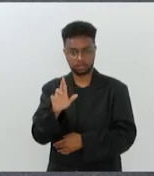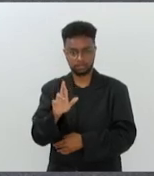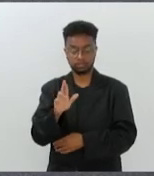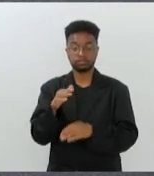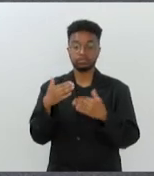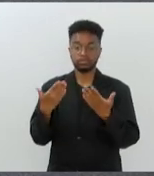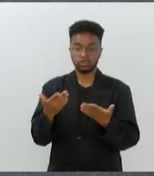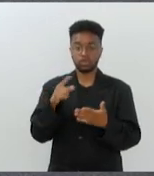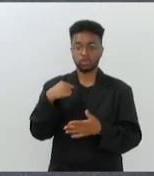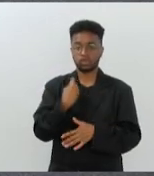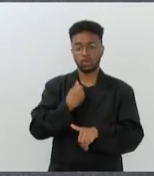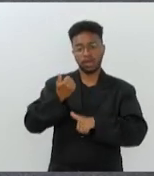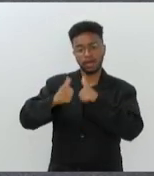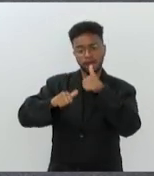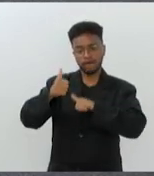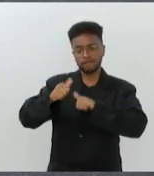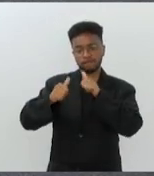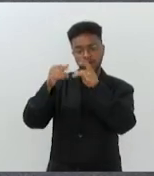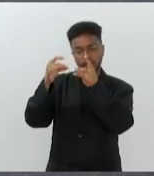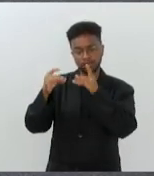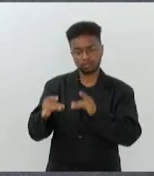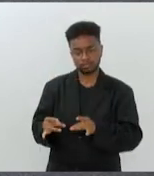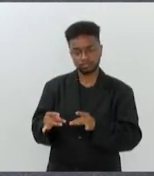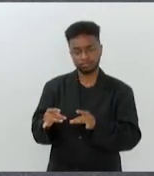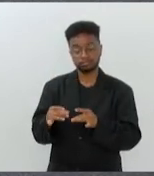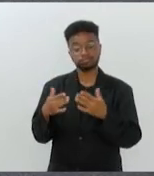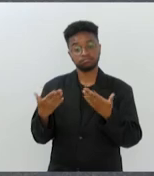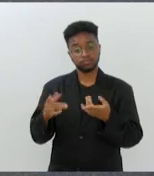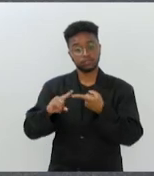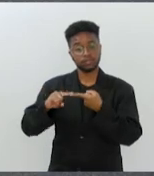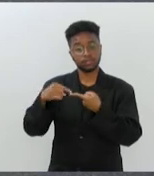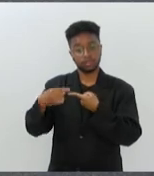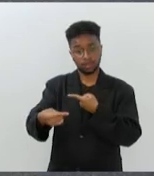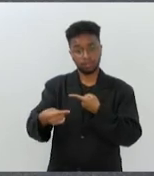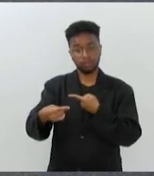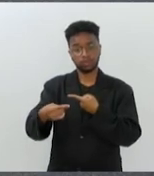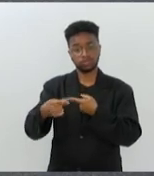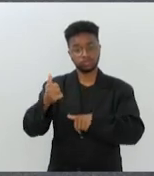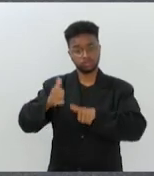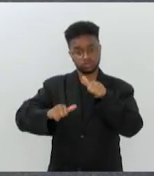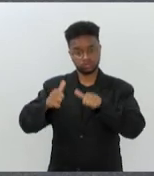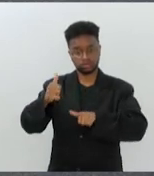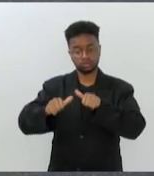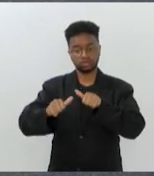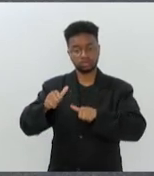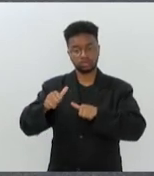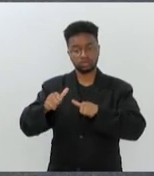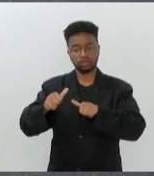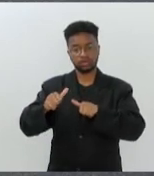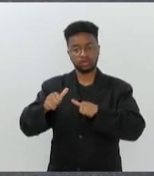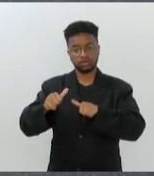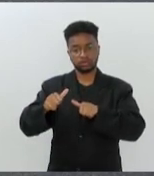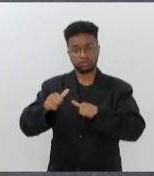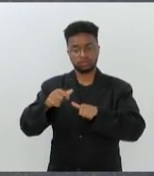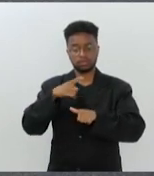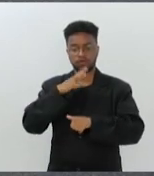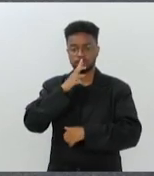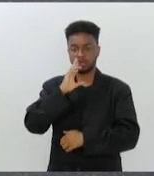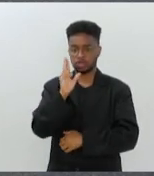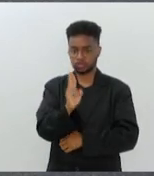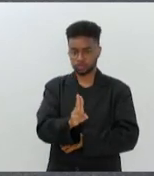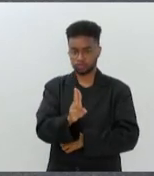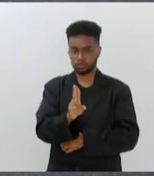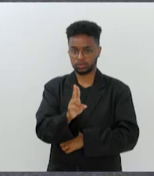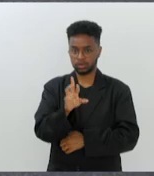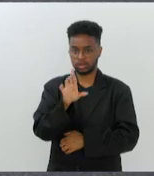Fomos apurar. E, depois desta apuração, segundo resposta